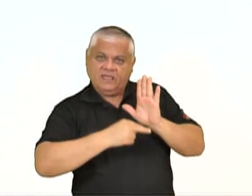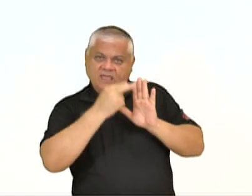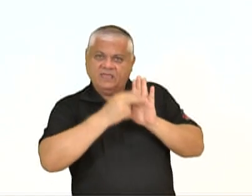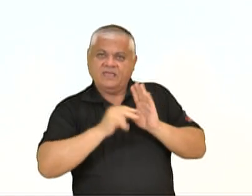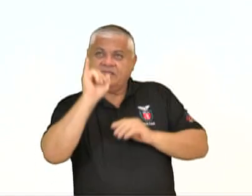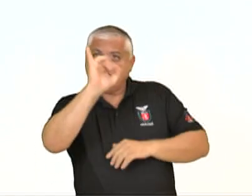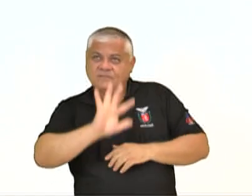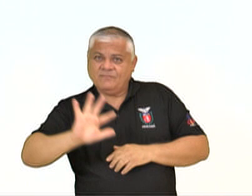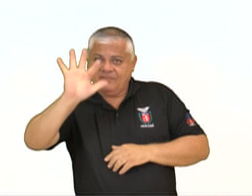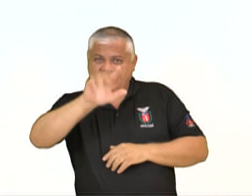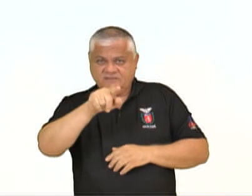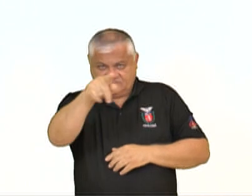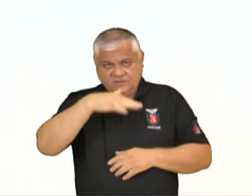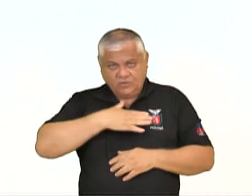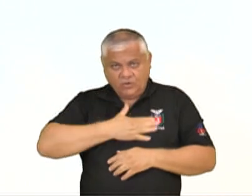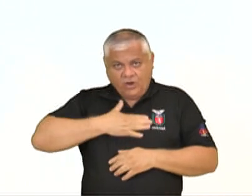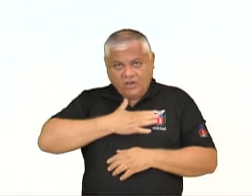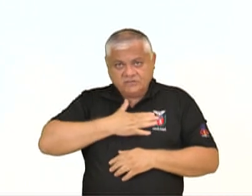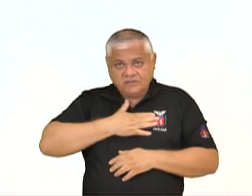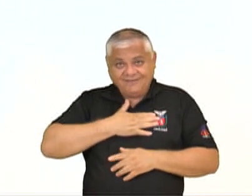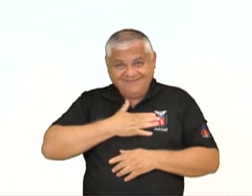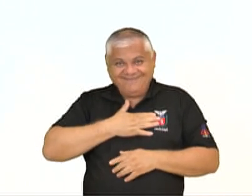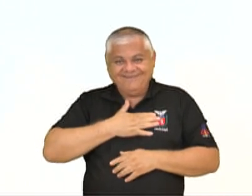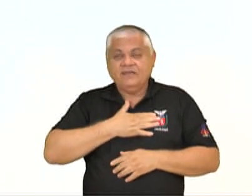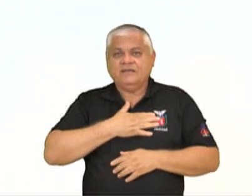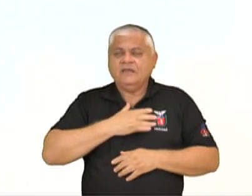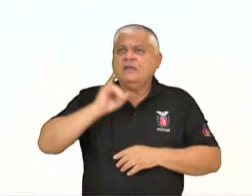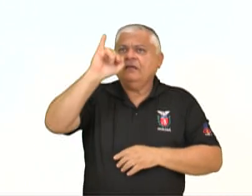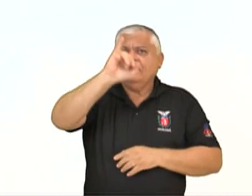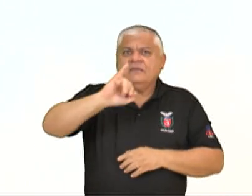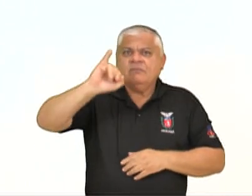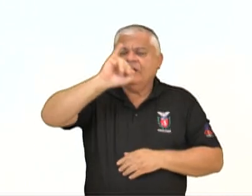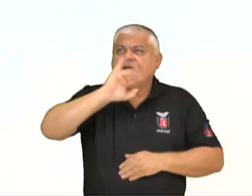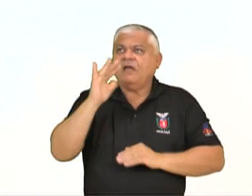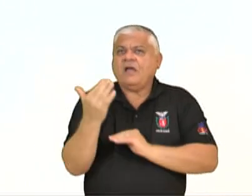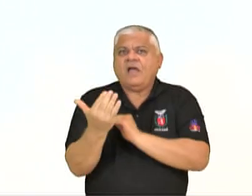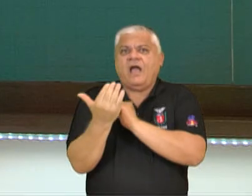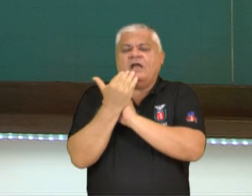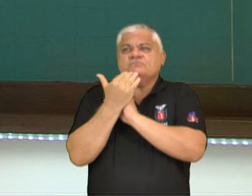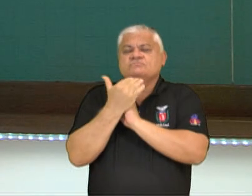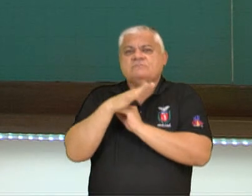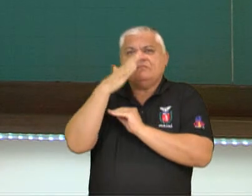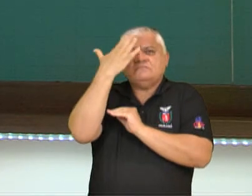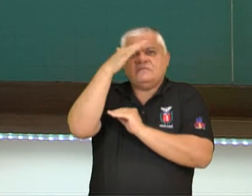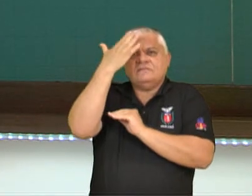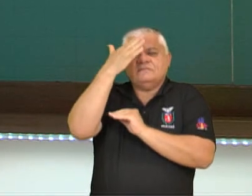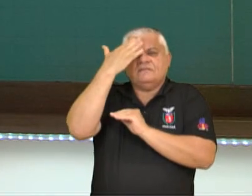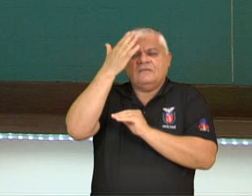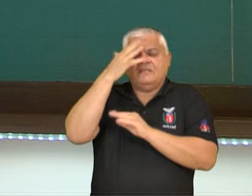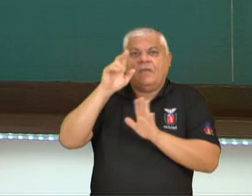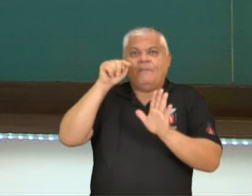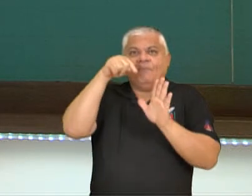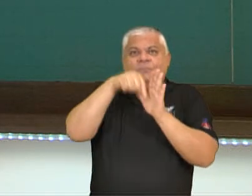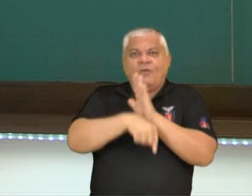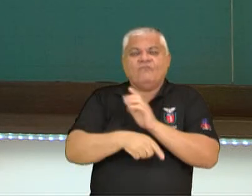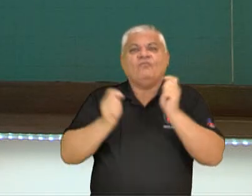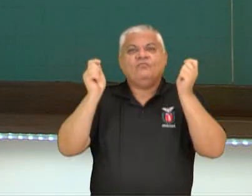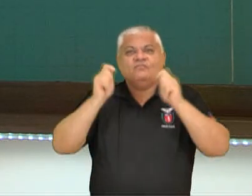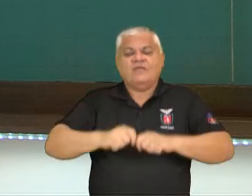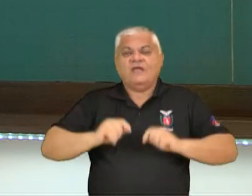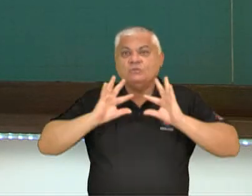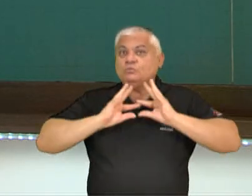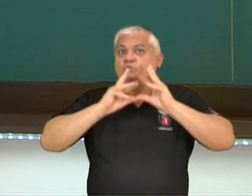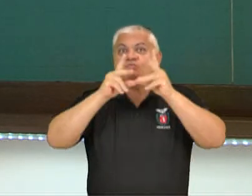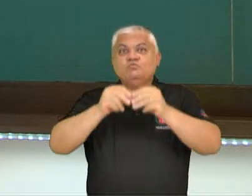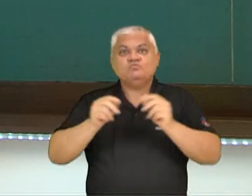figuras? Sabiam que as figuras nos auxiliam a ter uma interpretação mais aprofundada da globalidade do